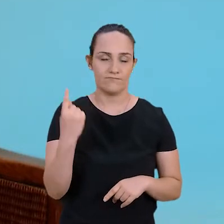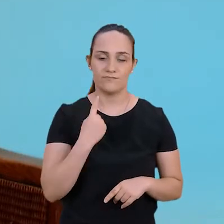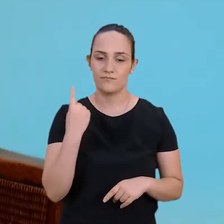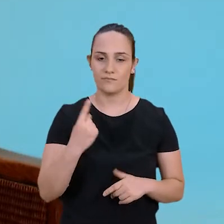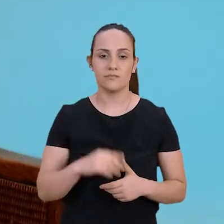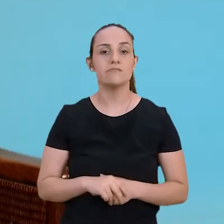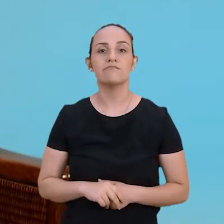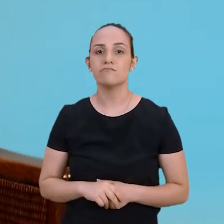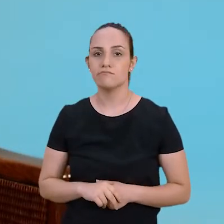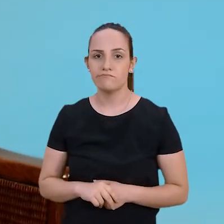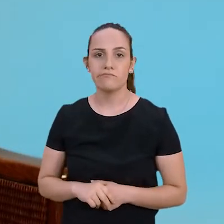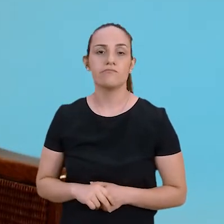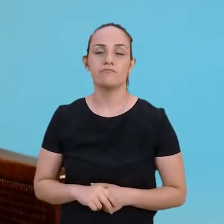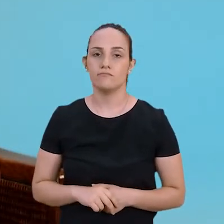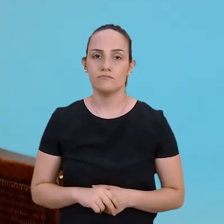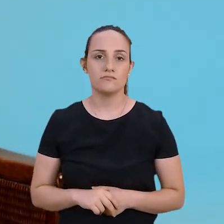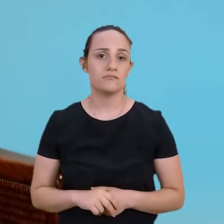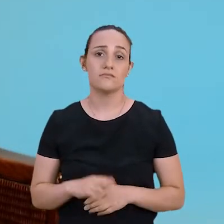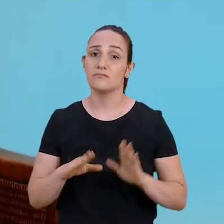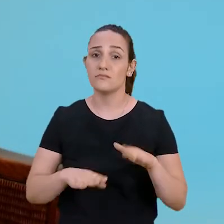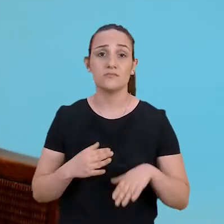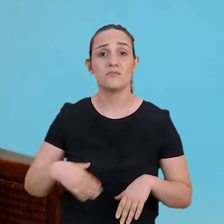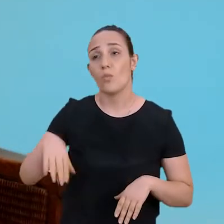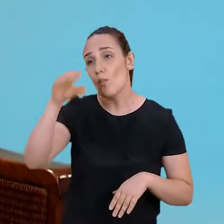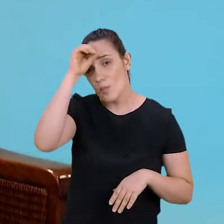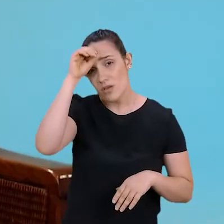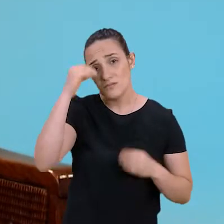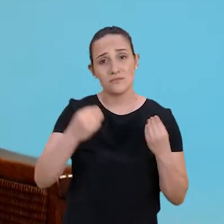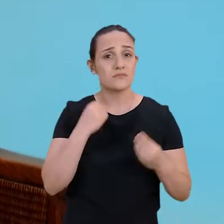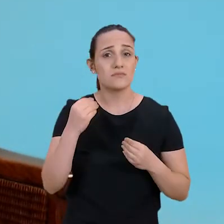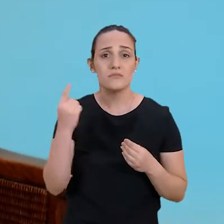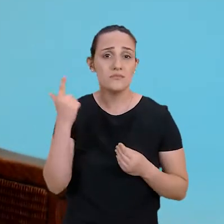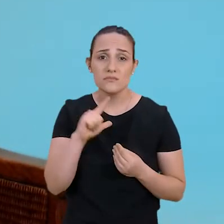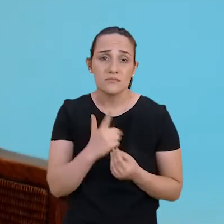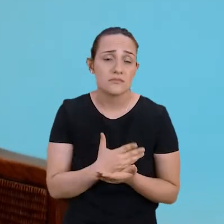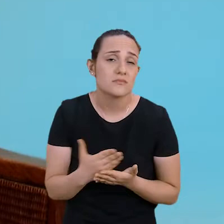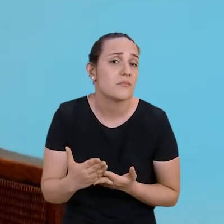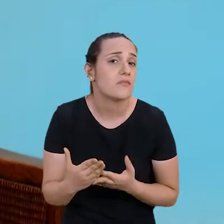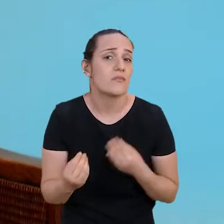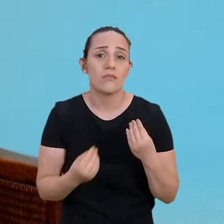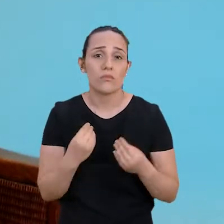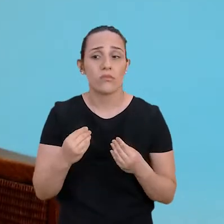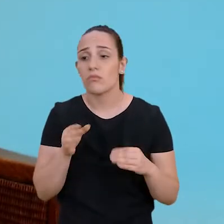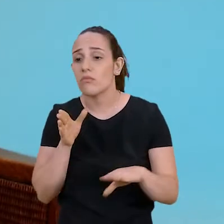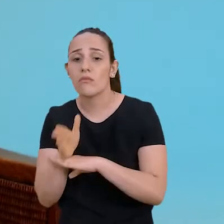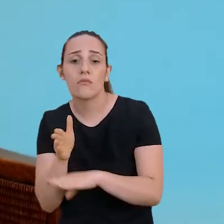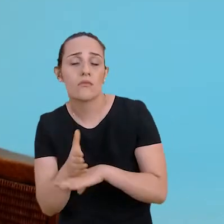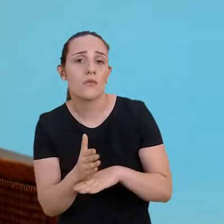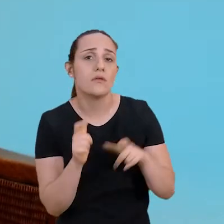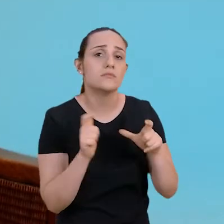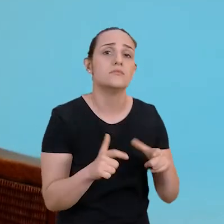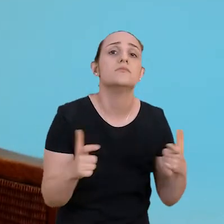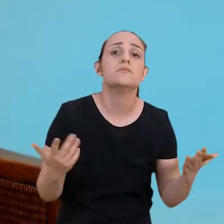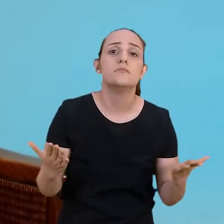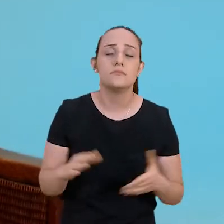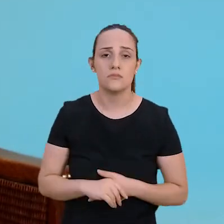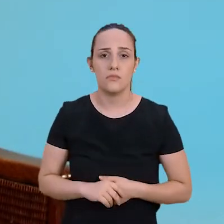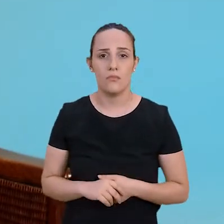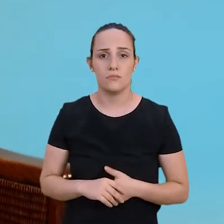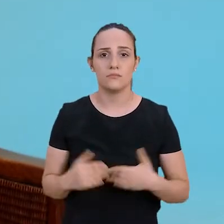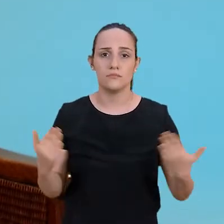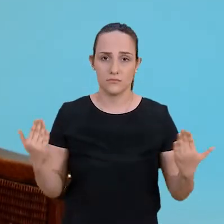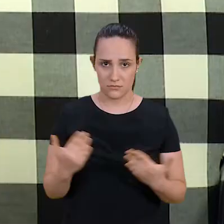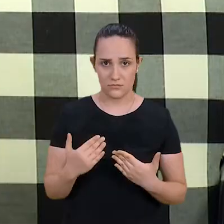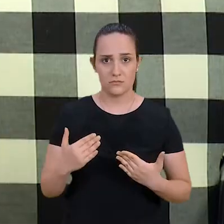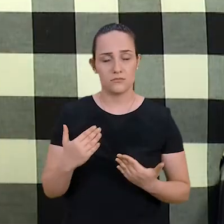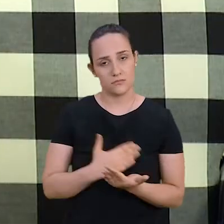sozinha, porque você não sabe de nada, você não sabe como começar, aonde vai, e inclusive, agora que a